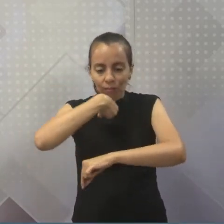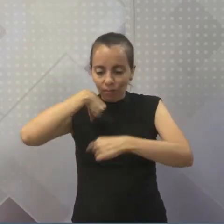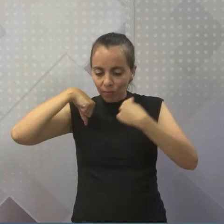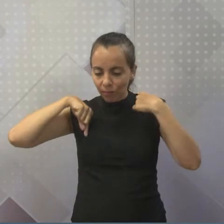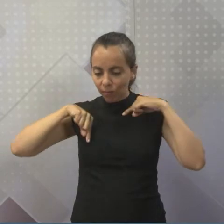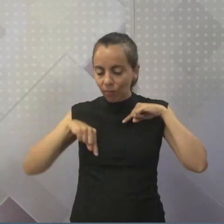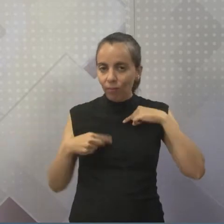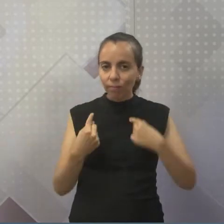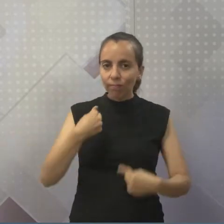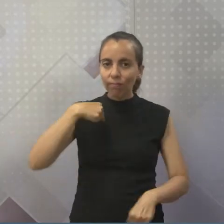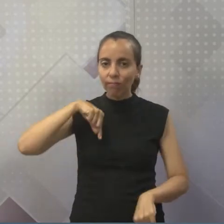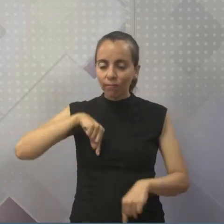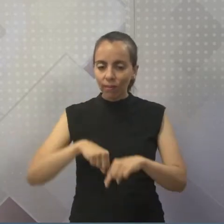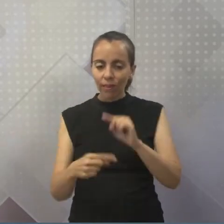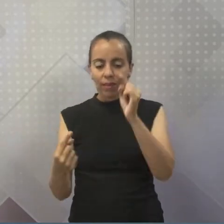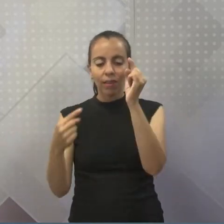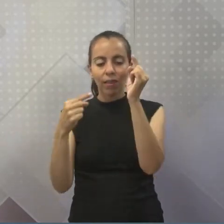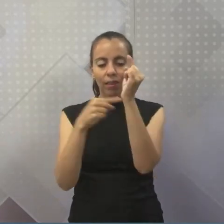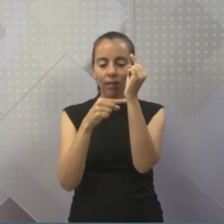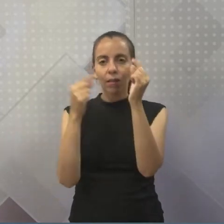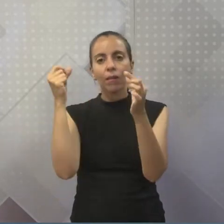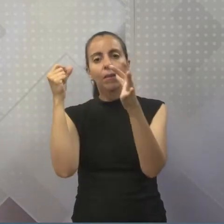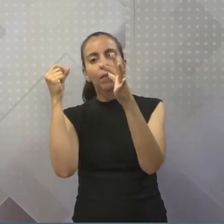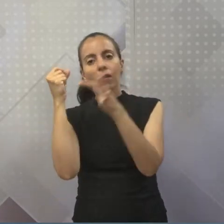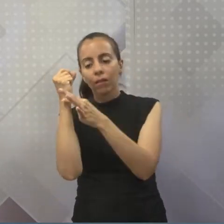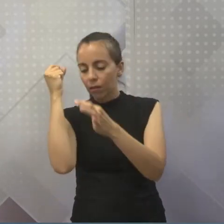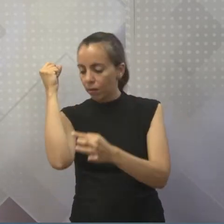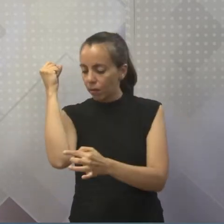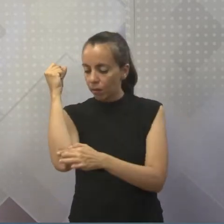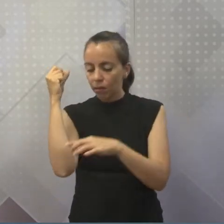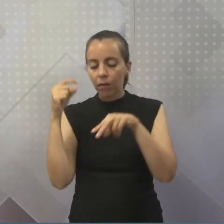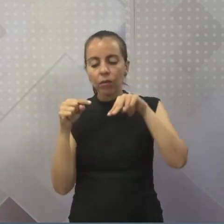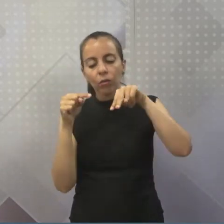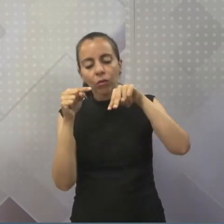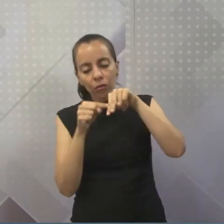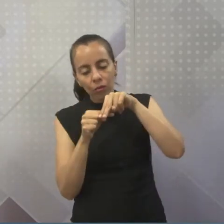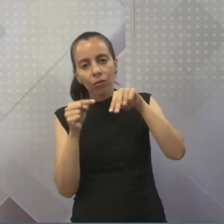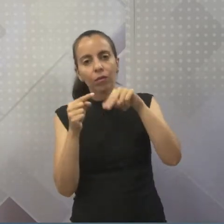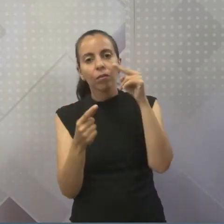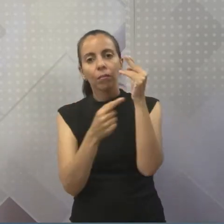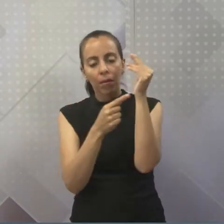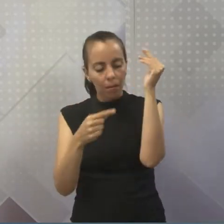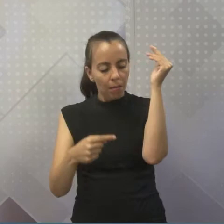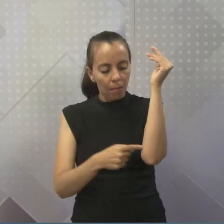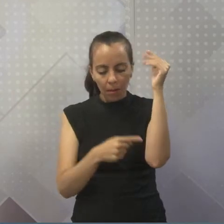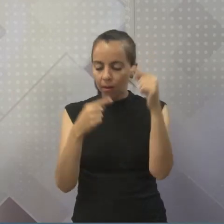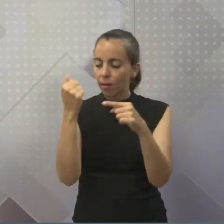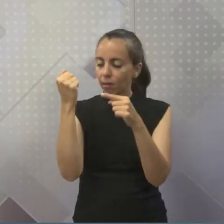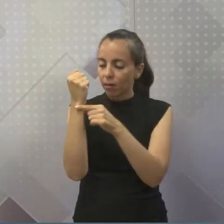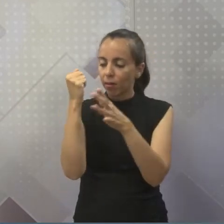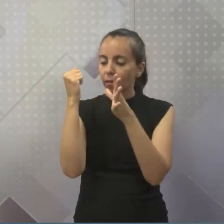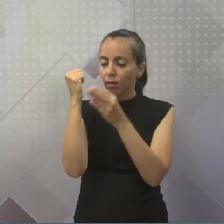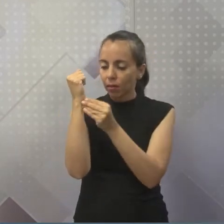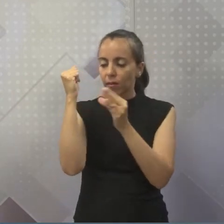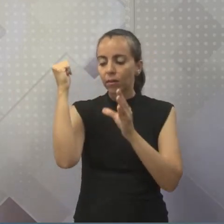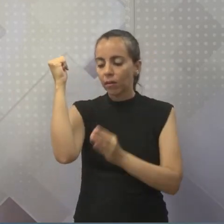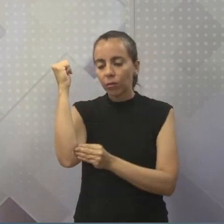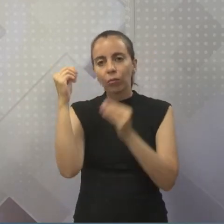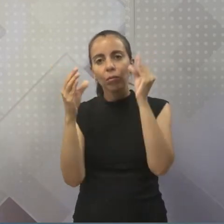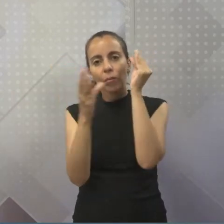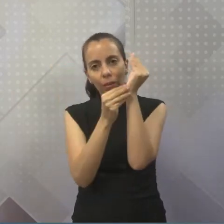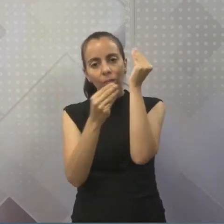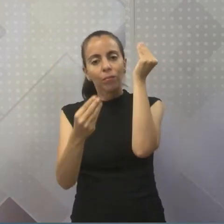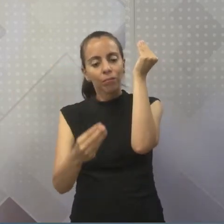acumulam nas articulações, nos joelhos, no cotovelo, no tornozelo, nos dedos, nas